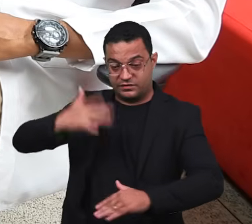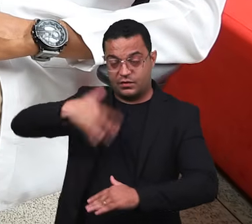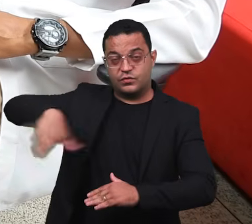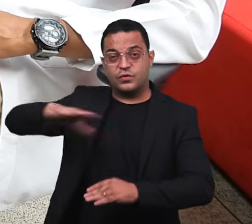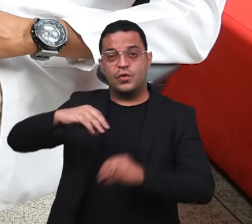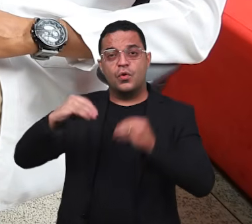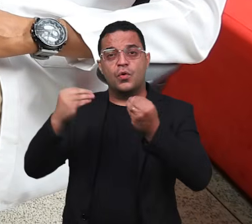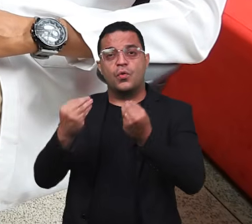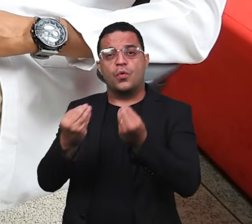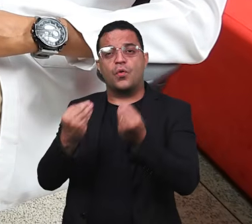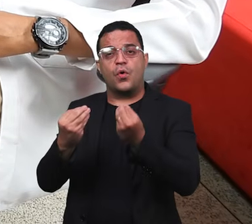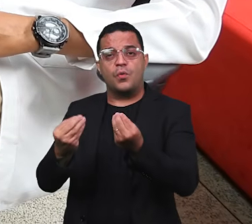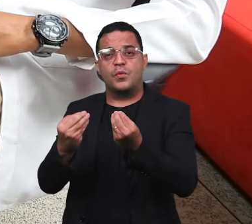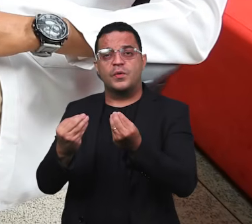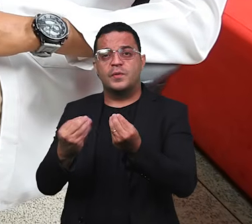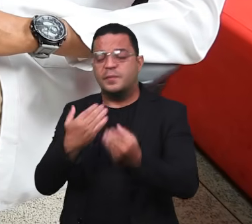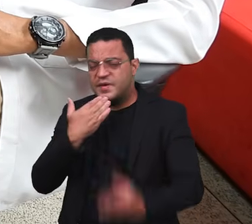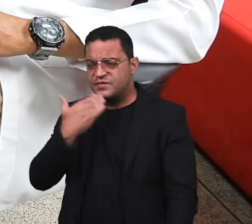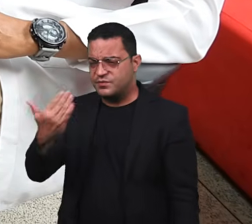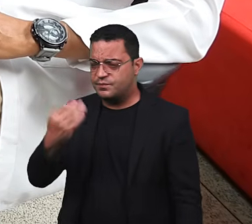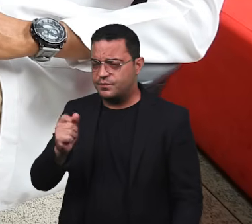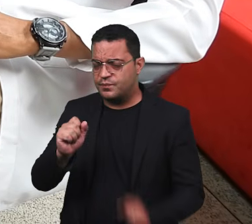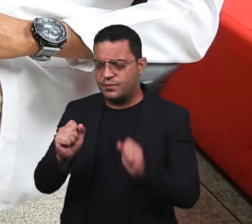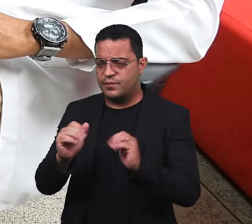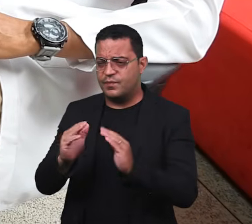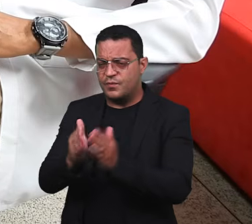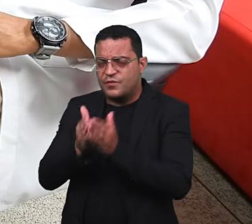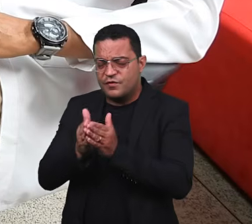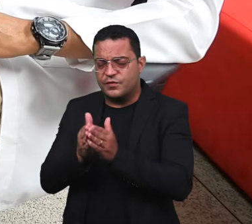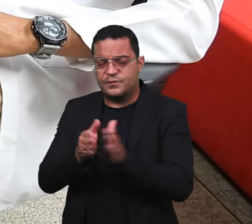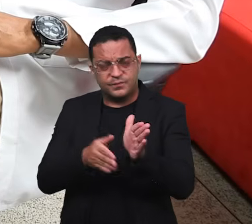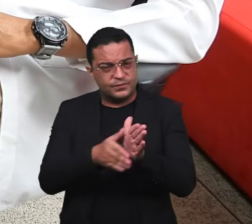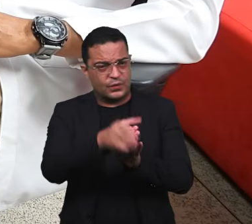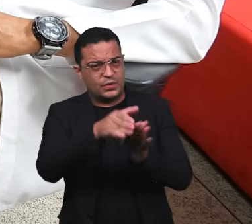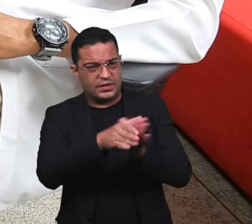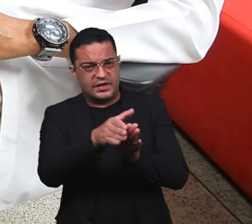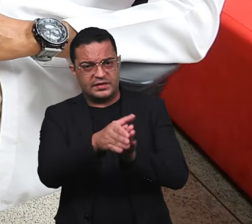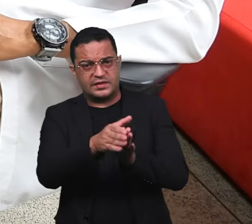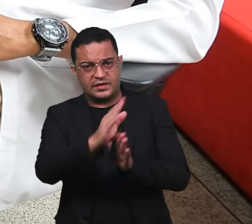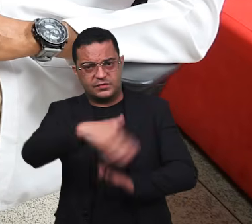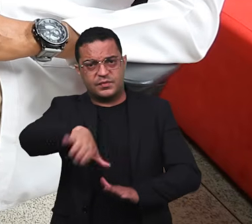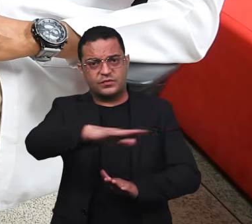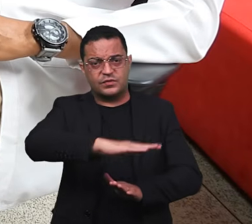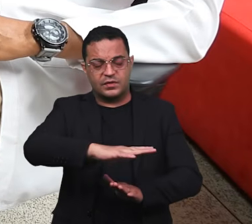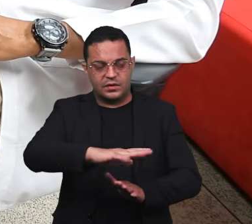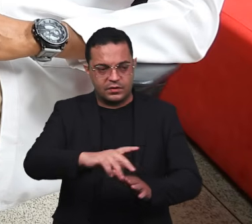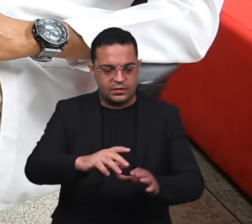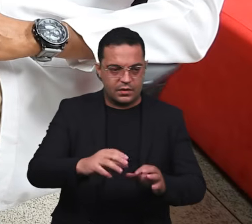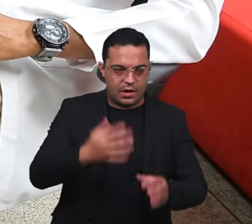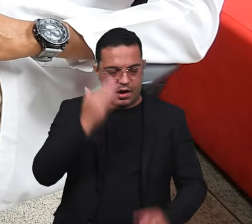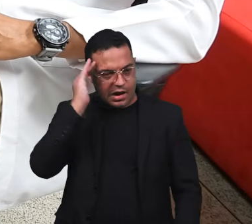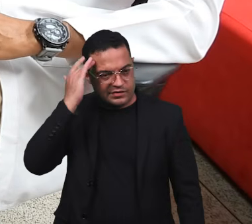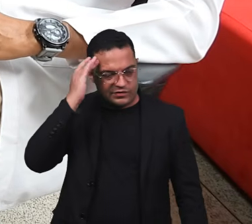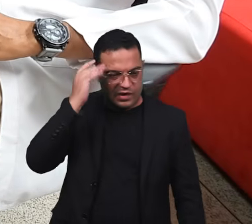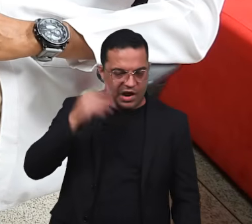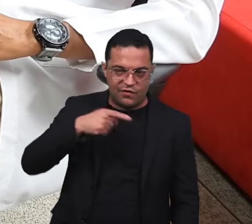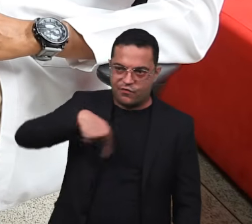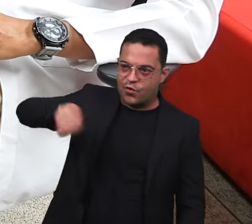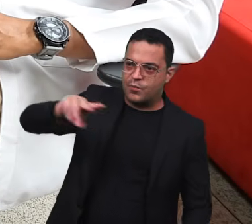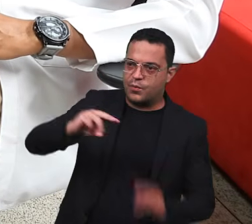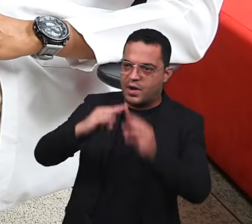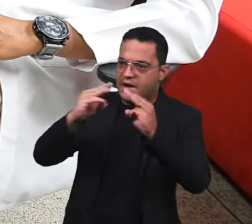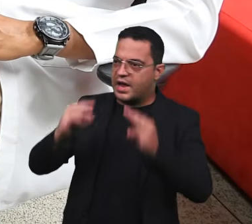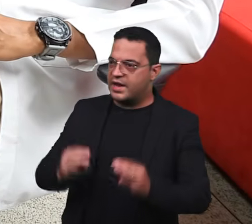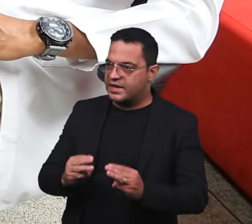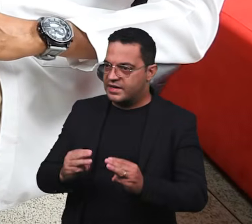olhasse diretamente e desse as orientações que são cabíveis para aqueles que estão ali arrumando as malas para os próximos